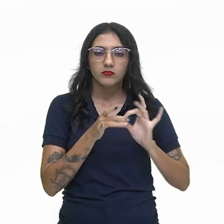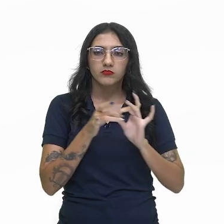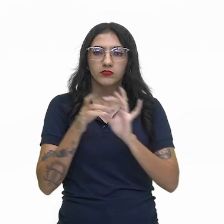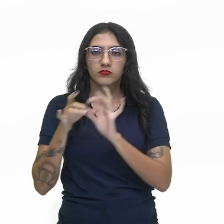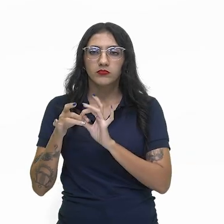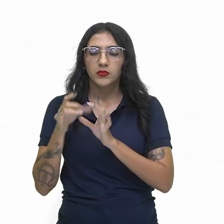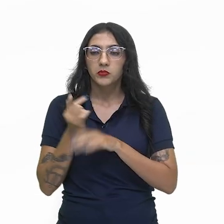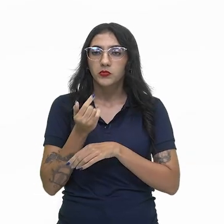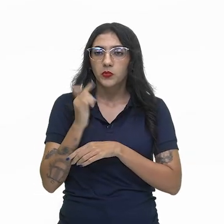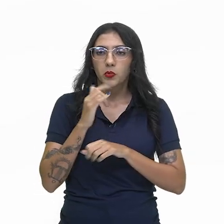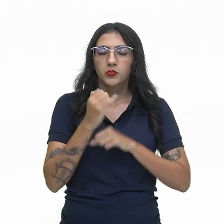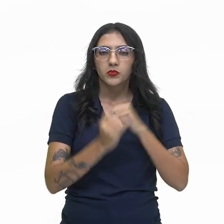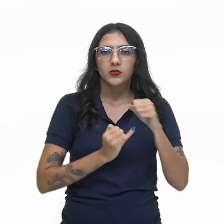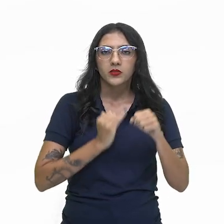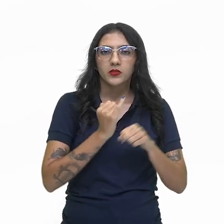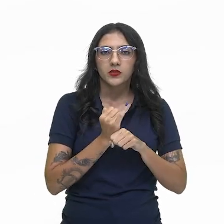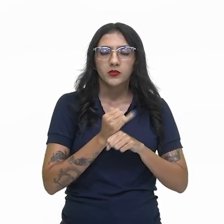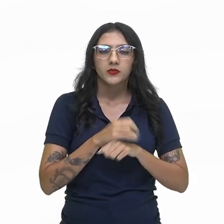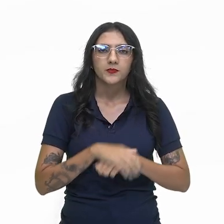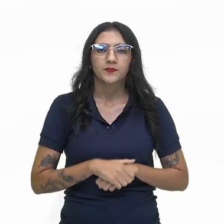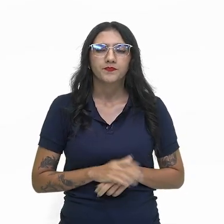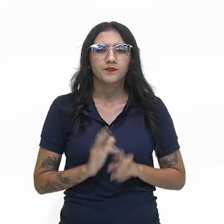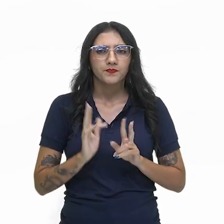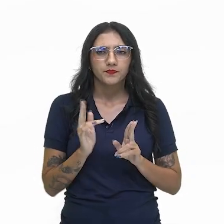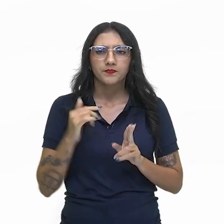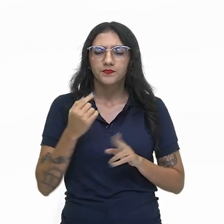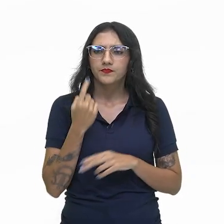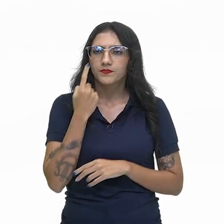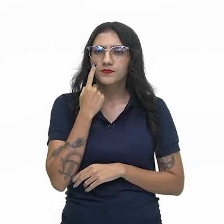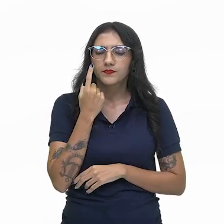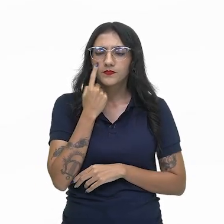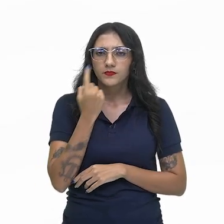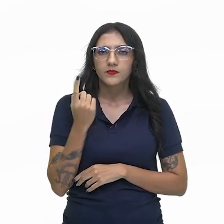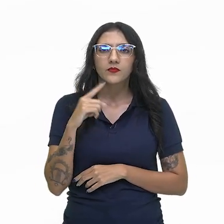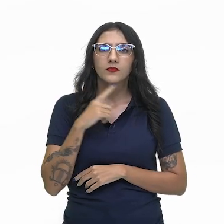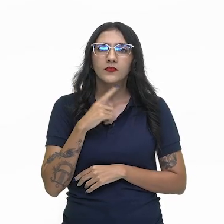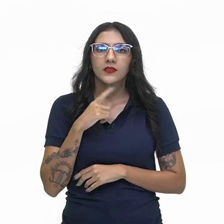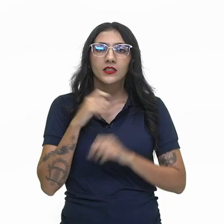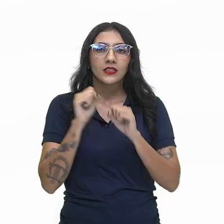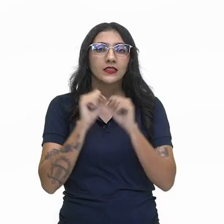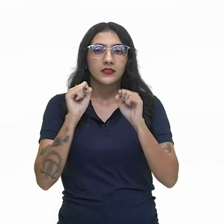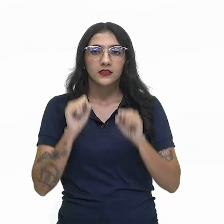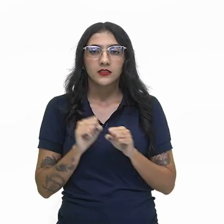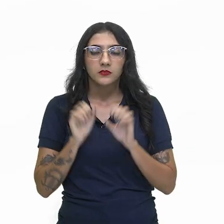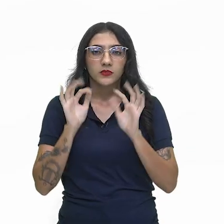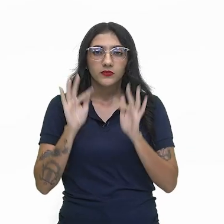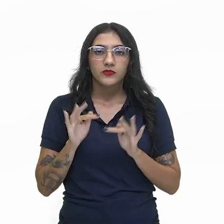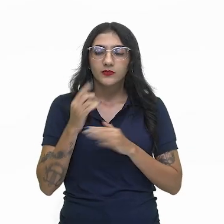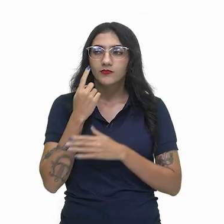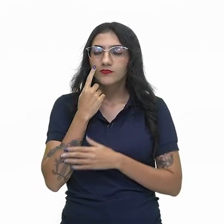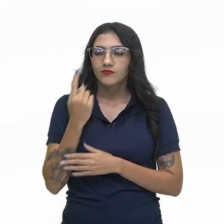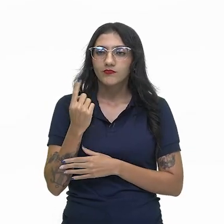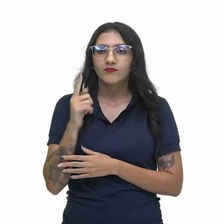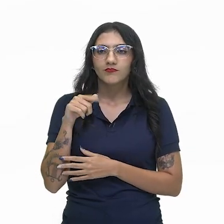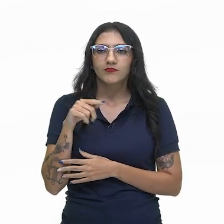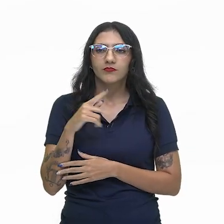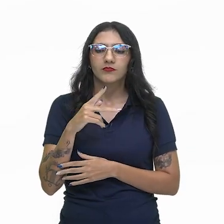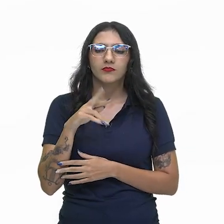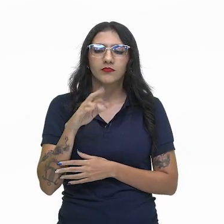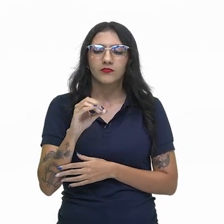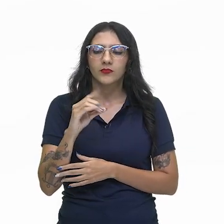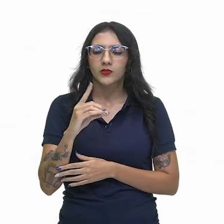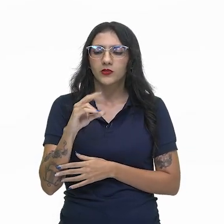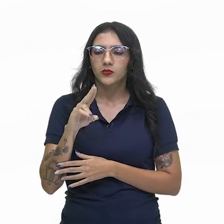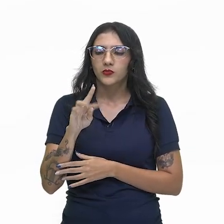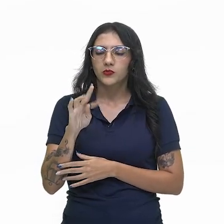íons. É o que a gente percebe aí no sistema que eu chamo de produtos após a seta, né?